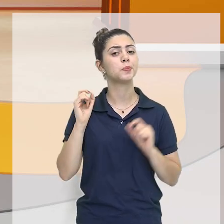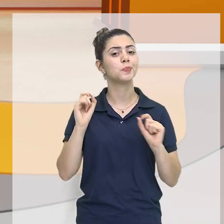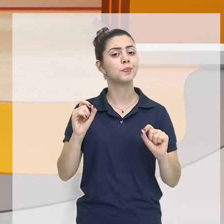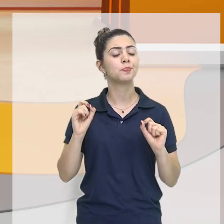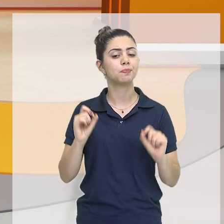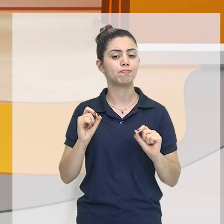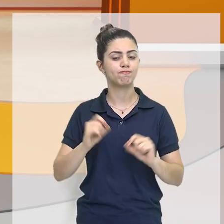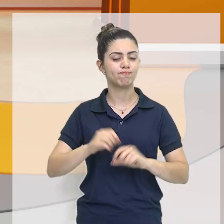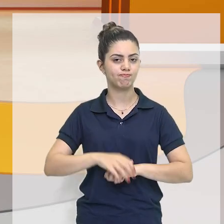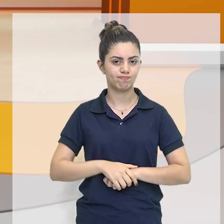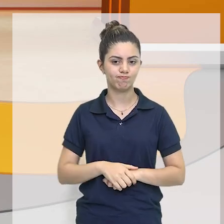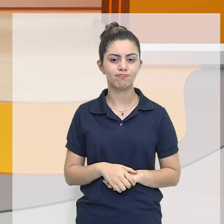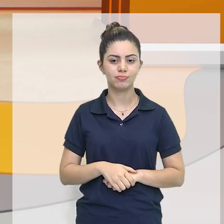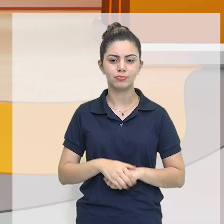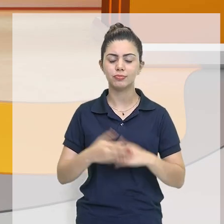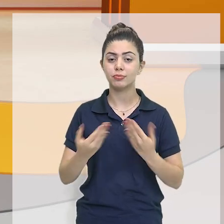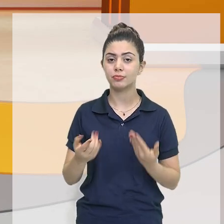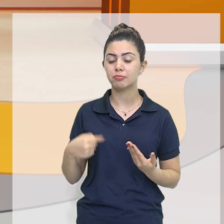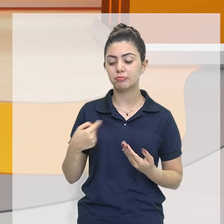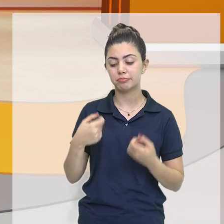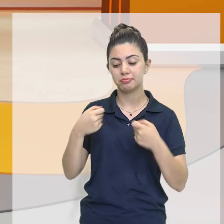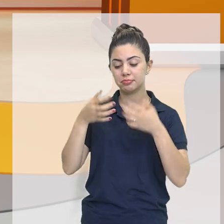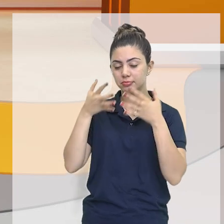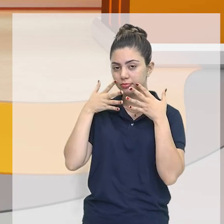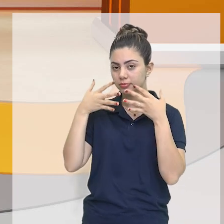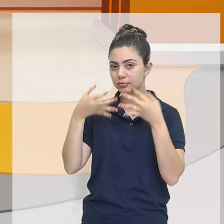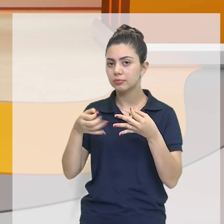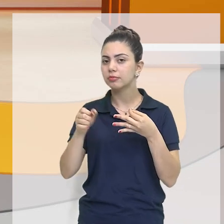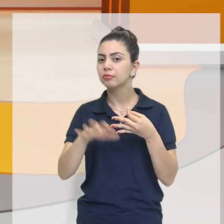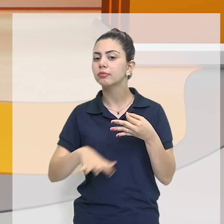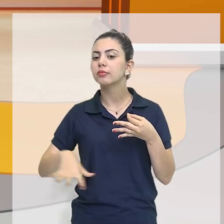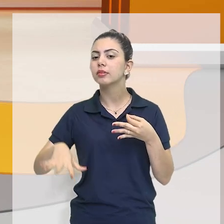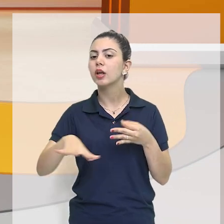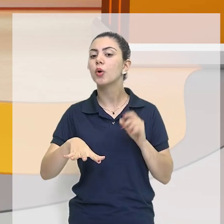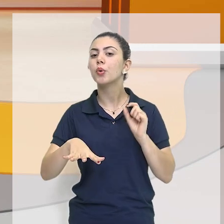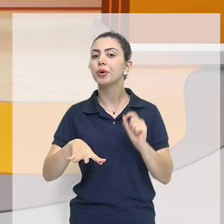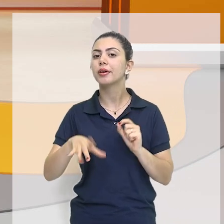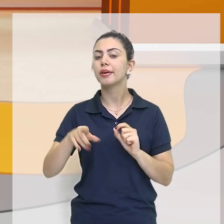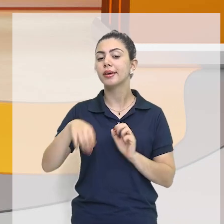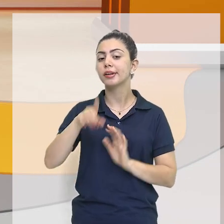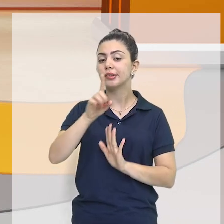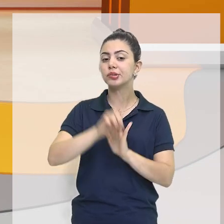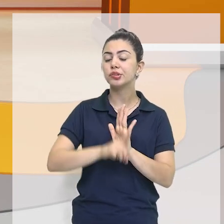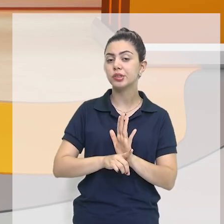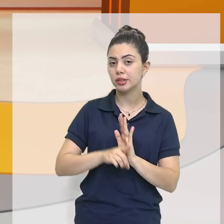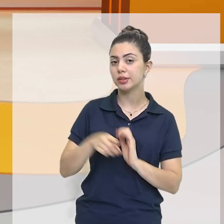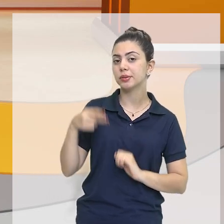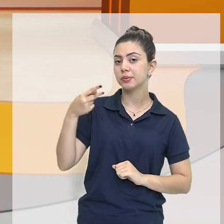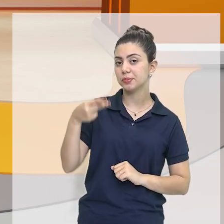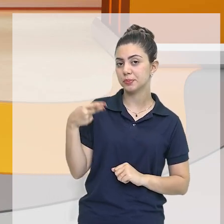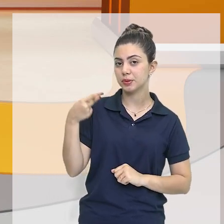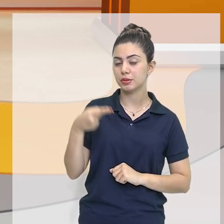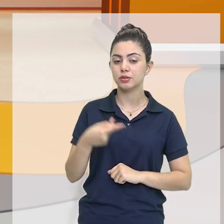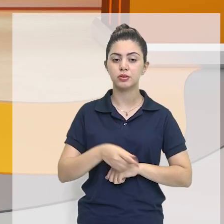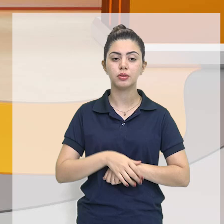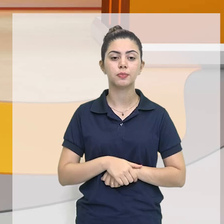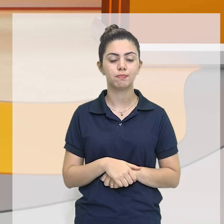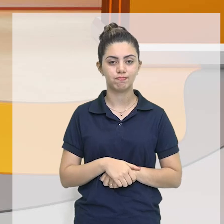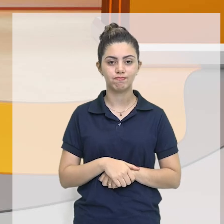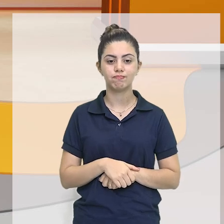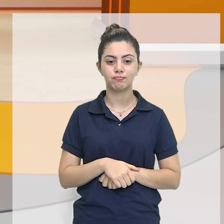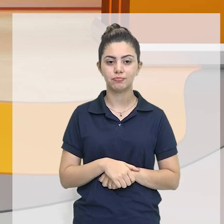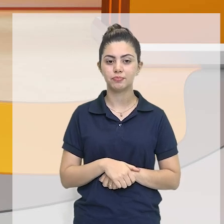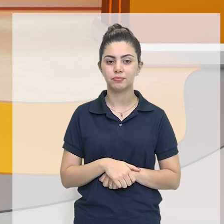né, a nossa atenção, que é o campo do direito e da política. Olha